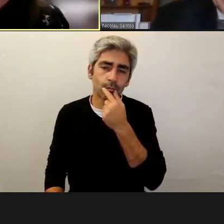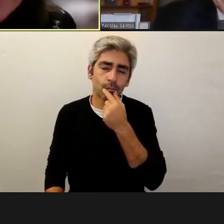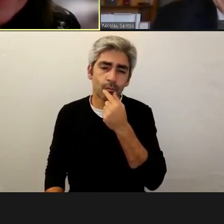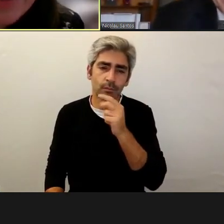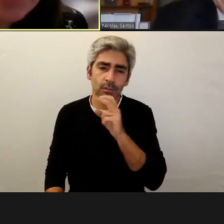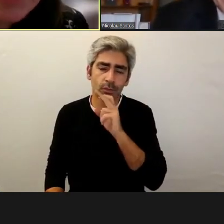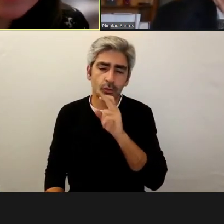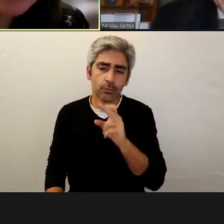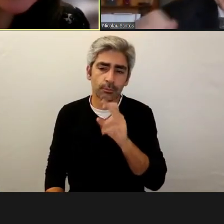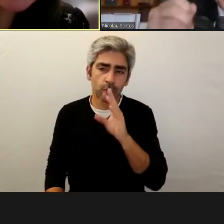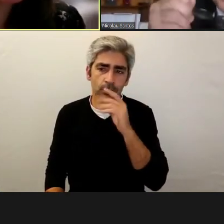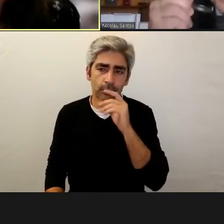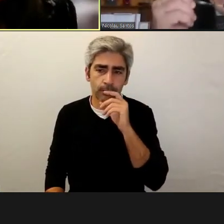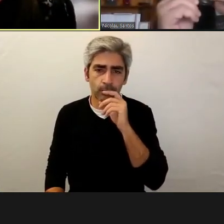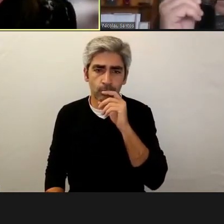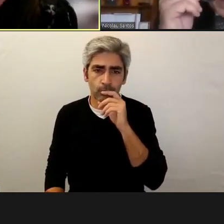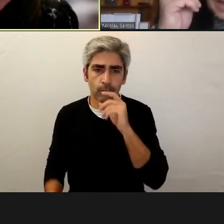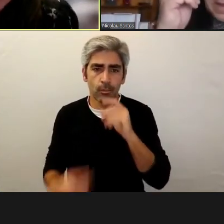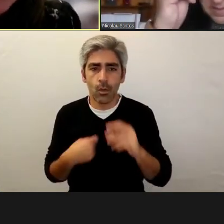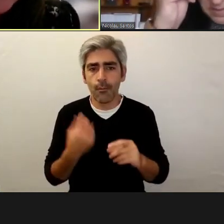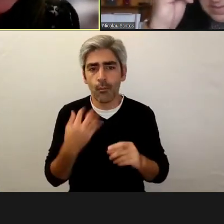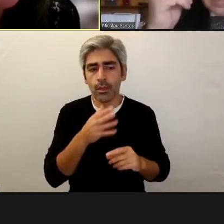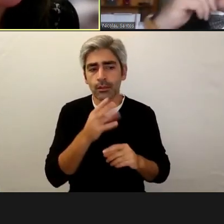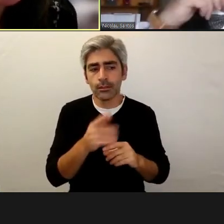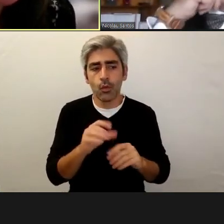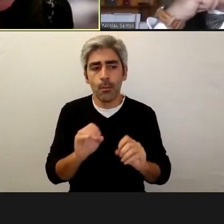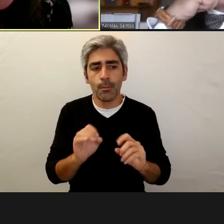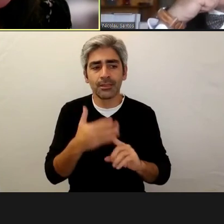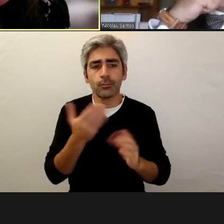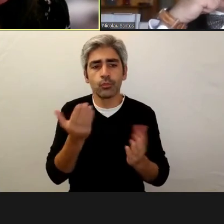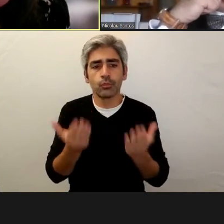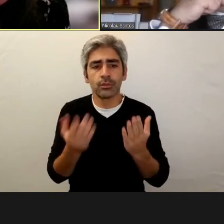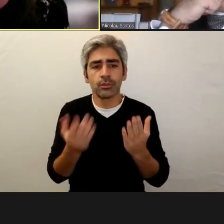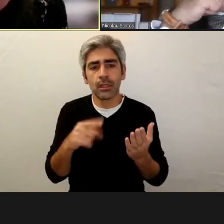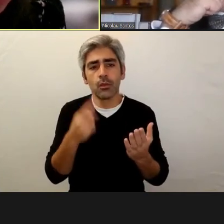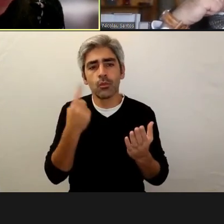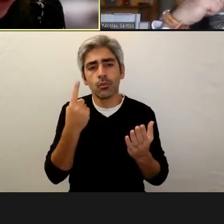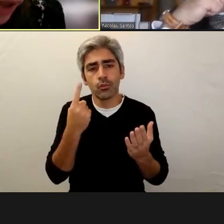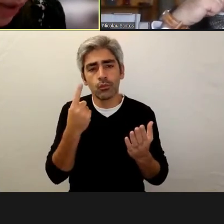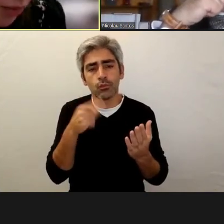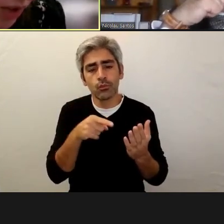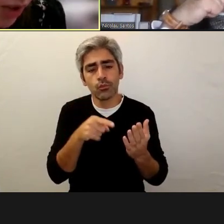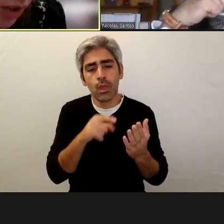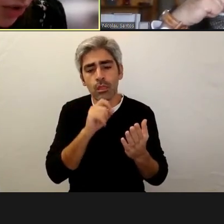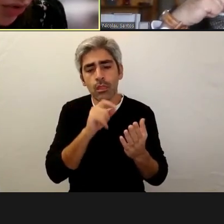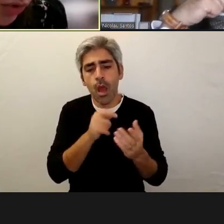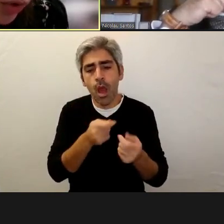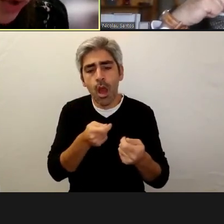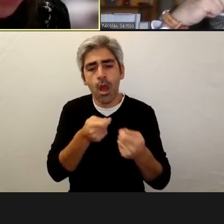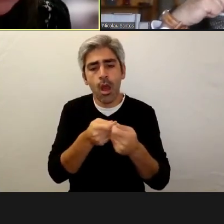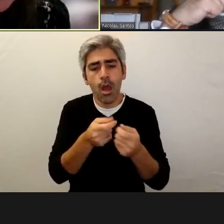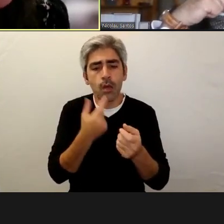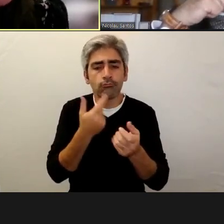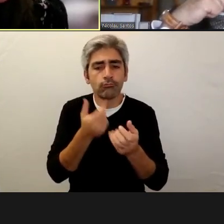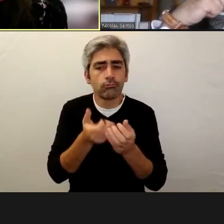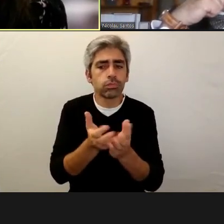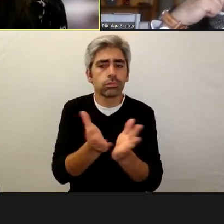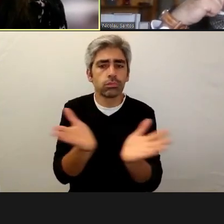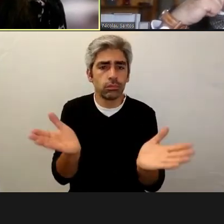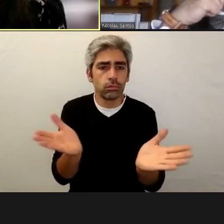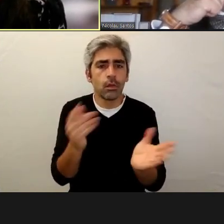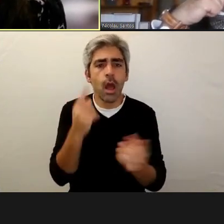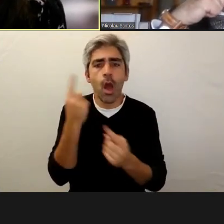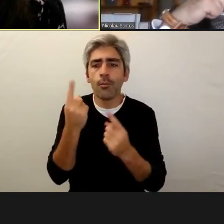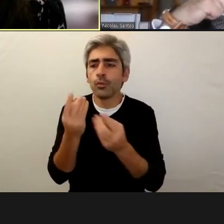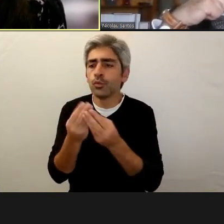responder. Eu dizia há pouco que o princípio da proporcionalidade tem uma vocação expansiva e muitas das soluções, por exemplo, que são